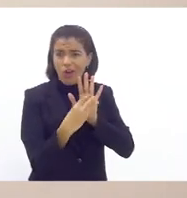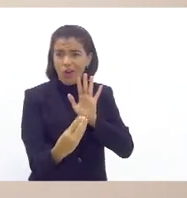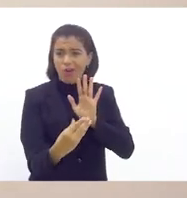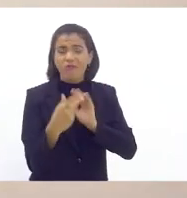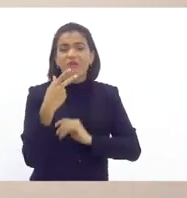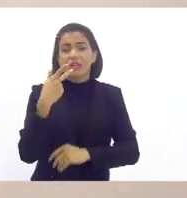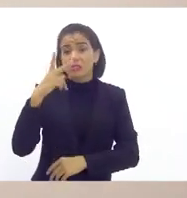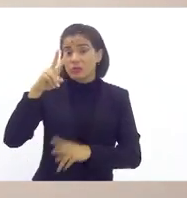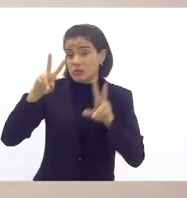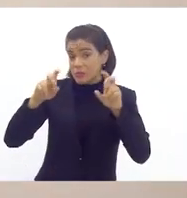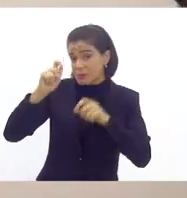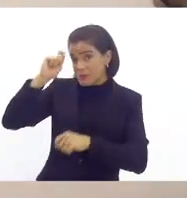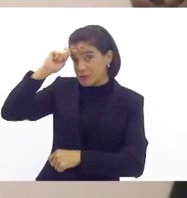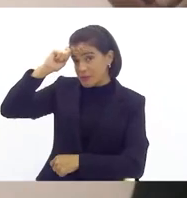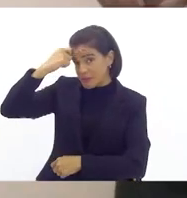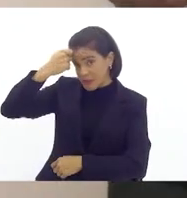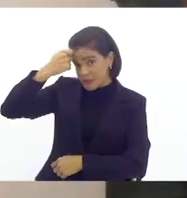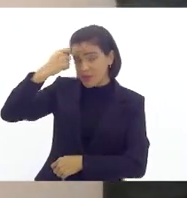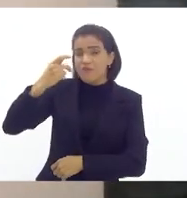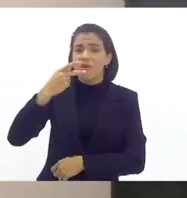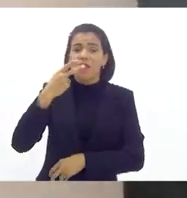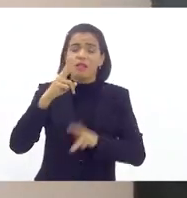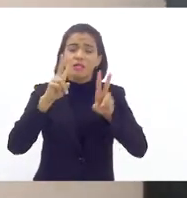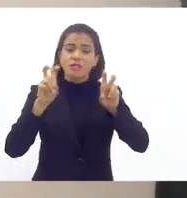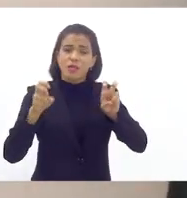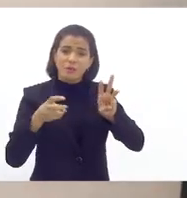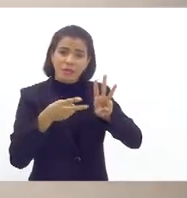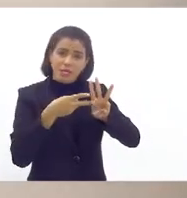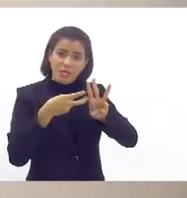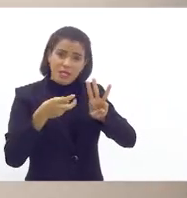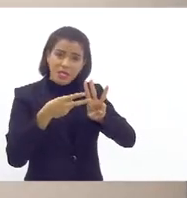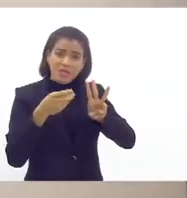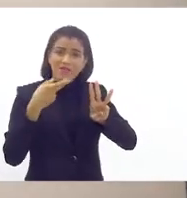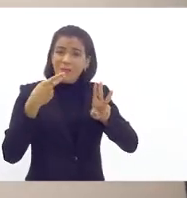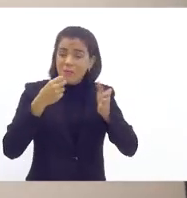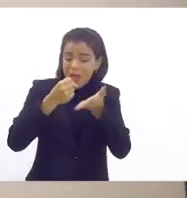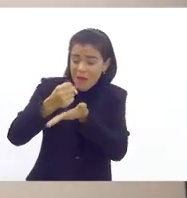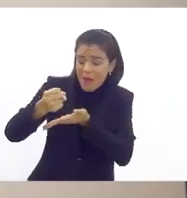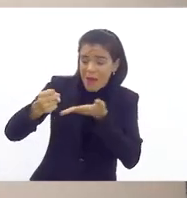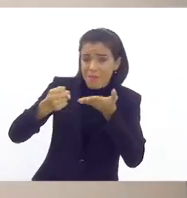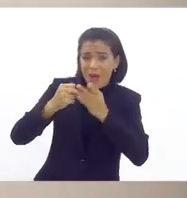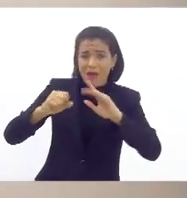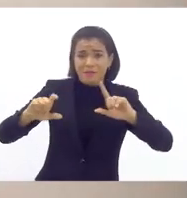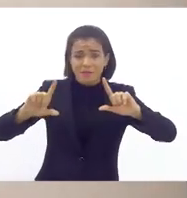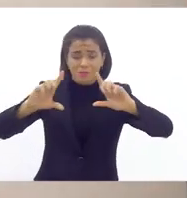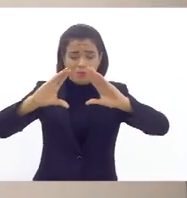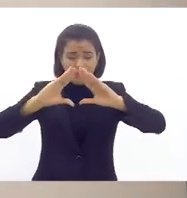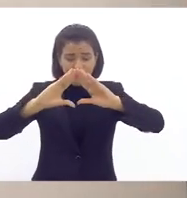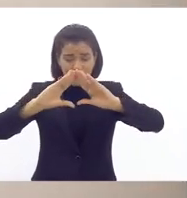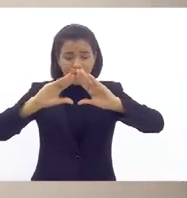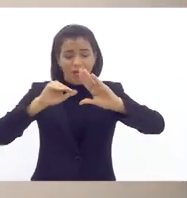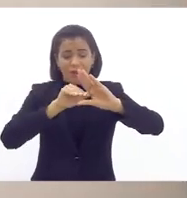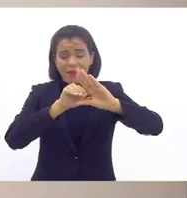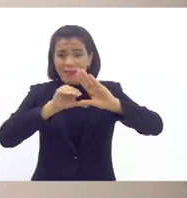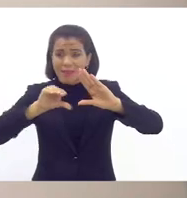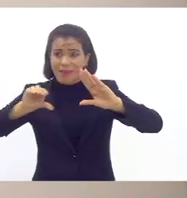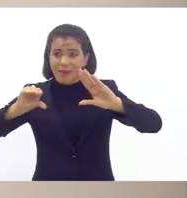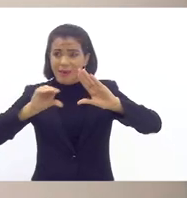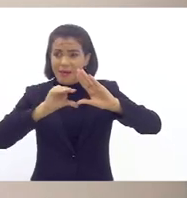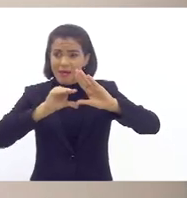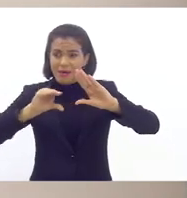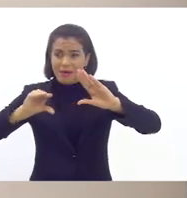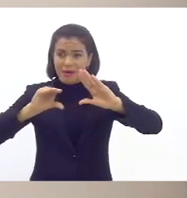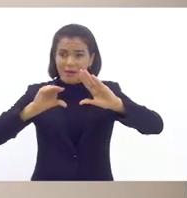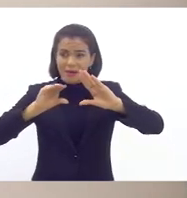de preto, quando a gente fala de índio, nós estamos falando da base da pirâmide. e existe